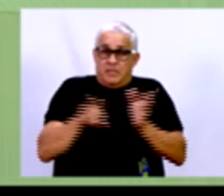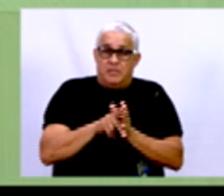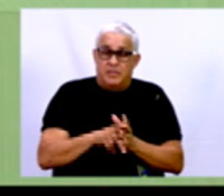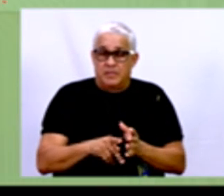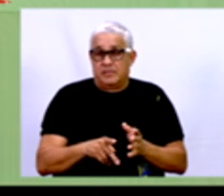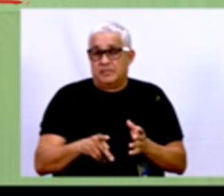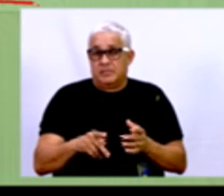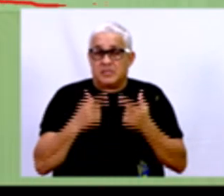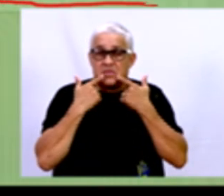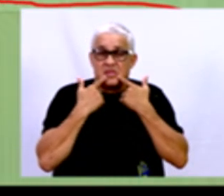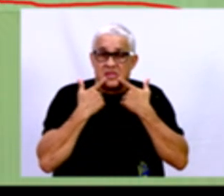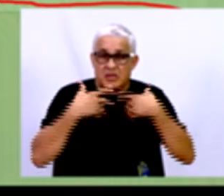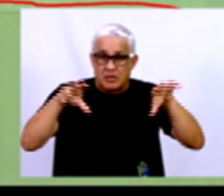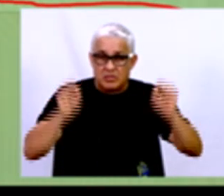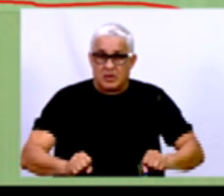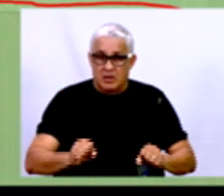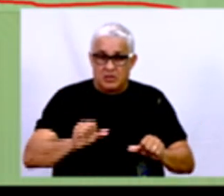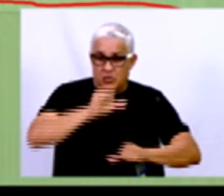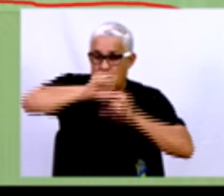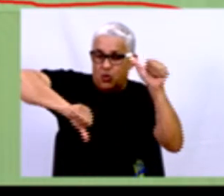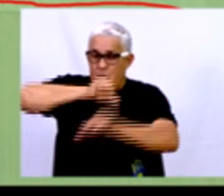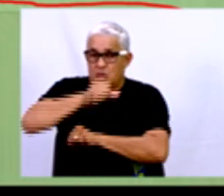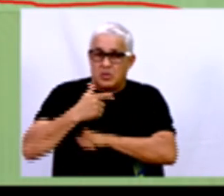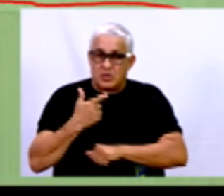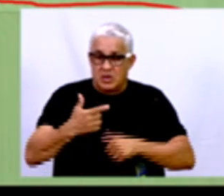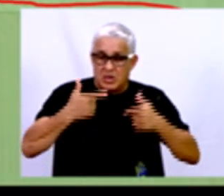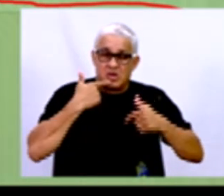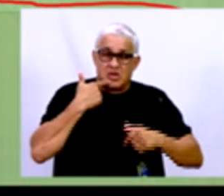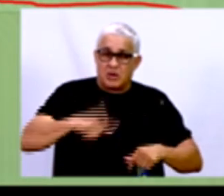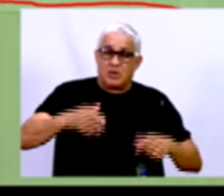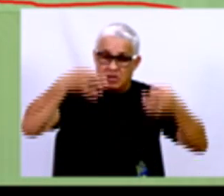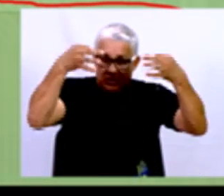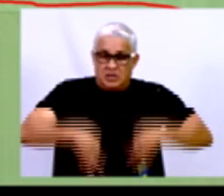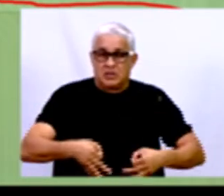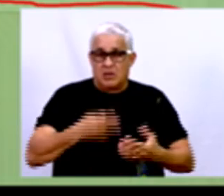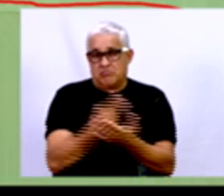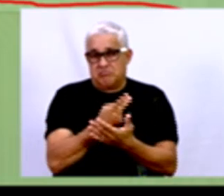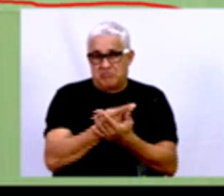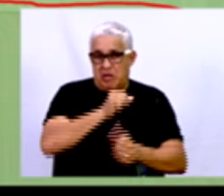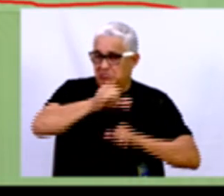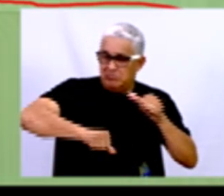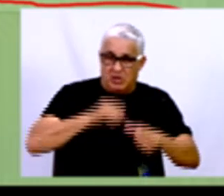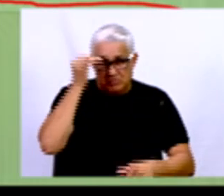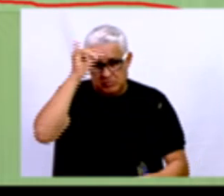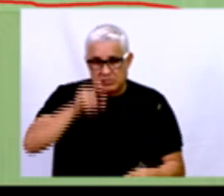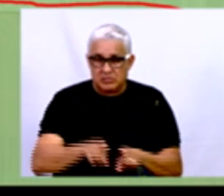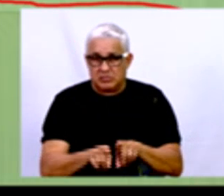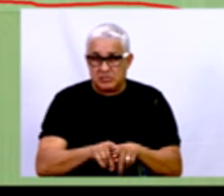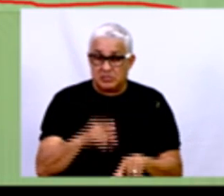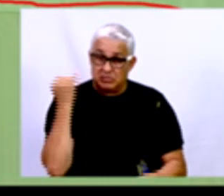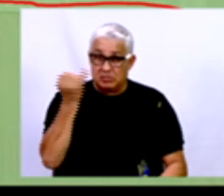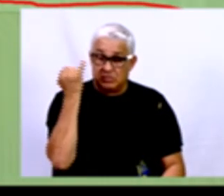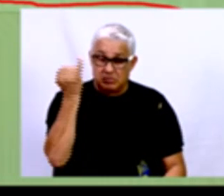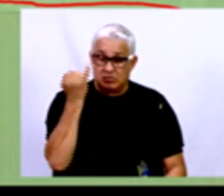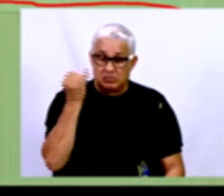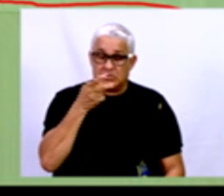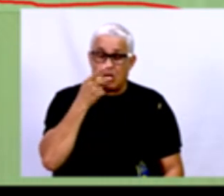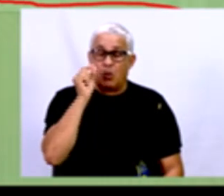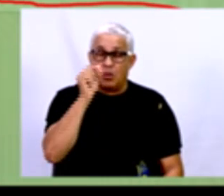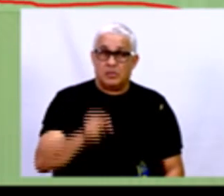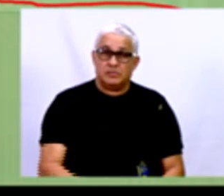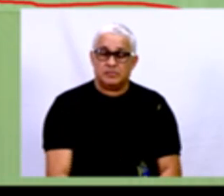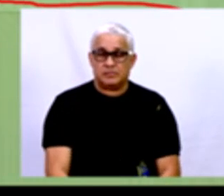não substituir uma língua errada pela certa. É importante ainda dizer, viu, Tayane, que